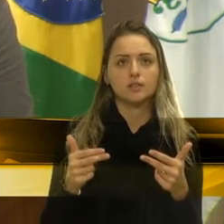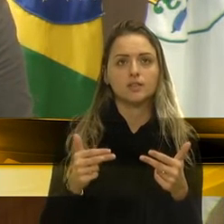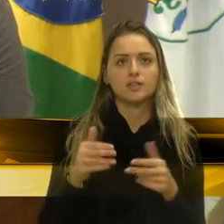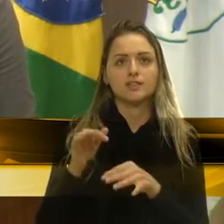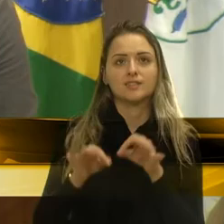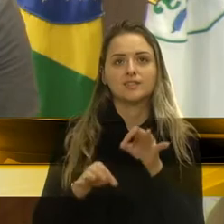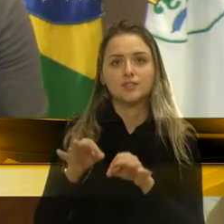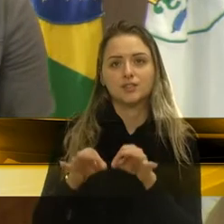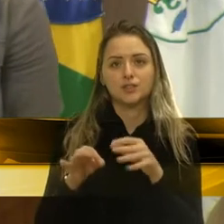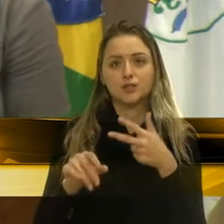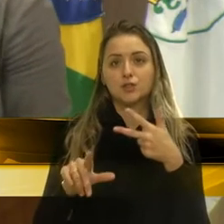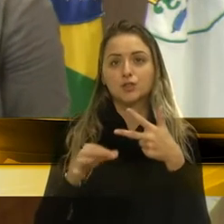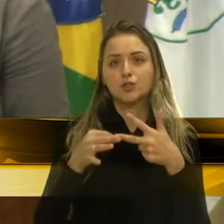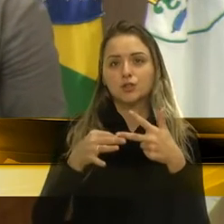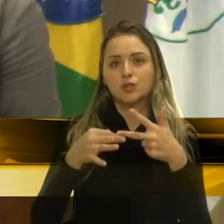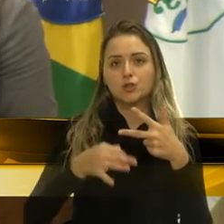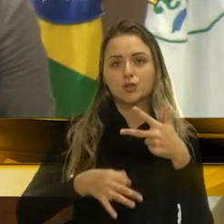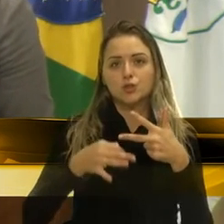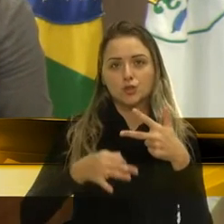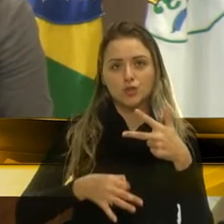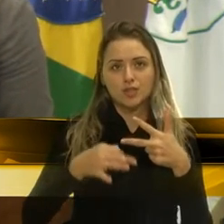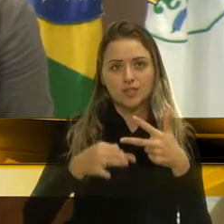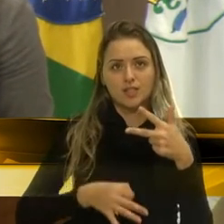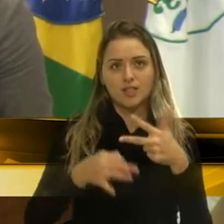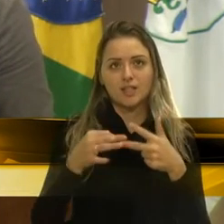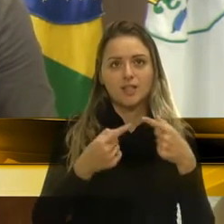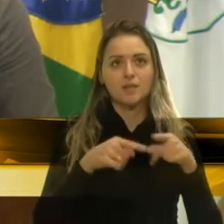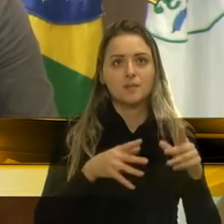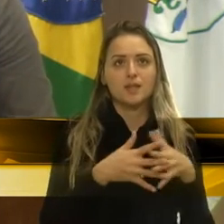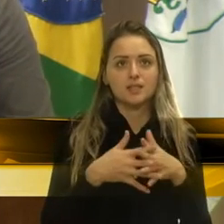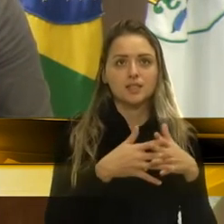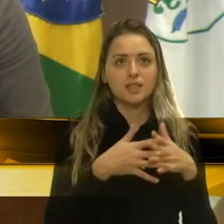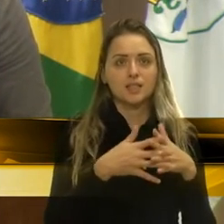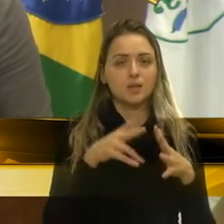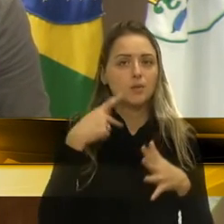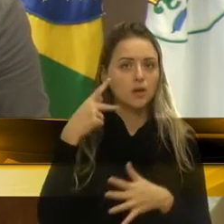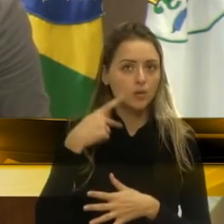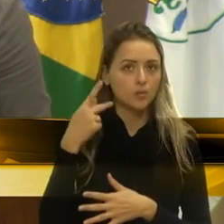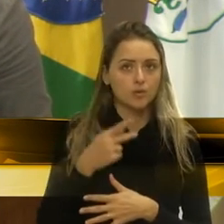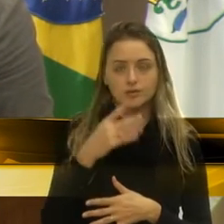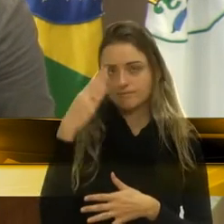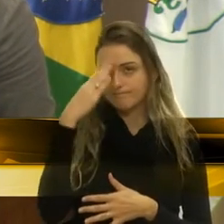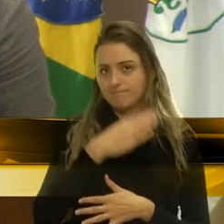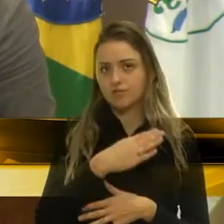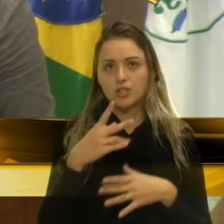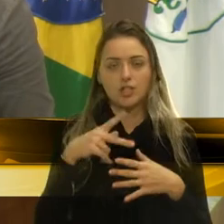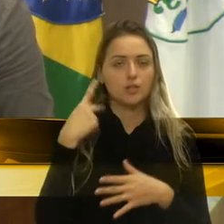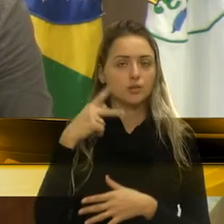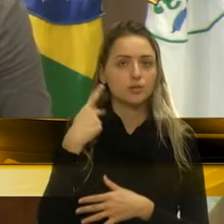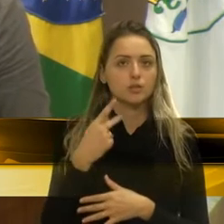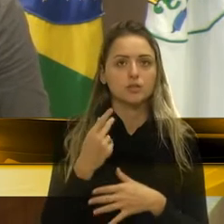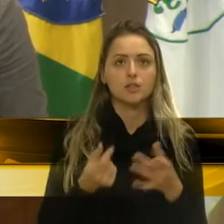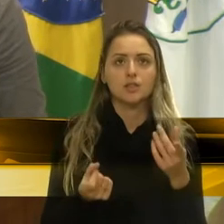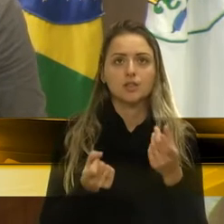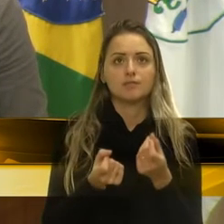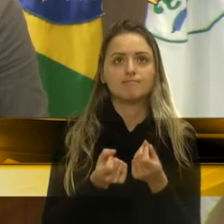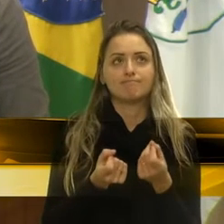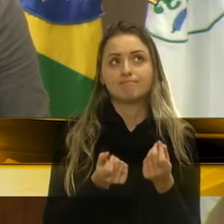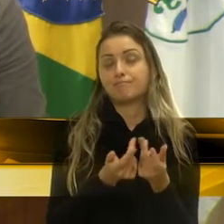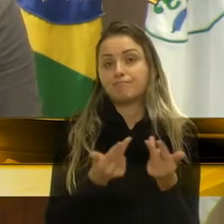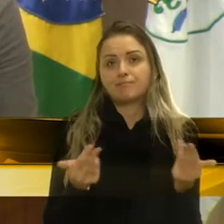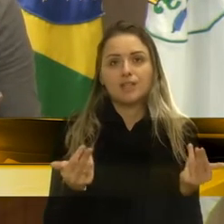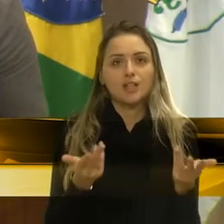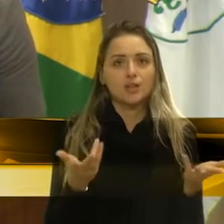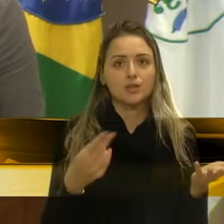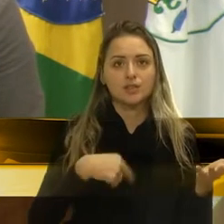judiciário, mas que interferiu na política, é, diretamente. Então, algo que a